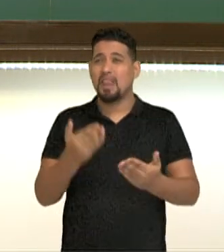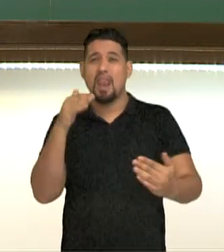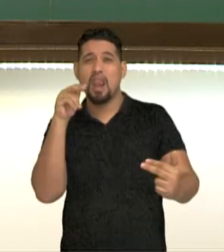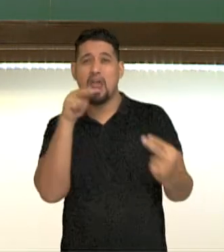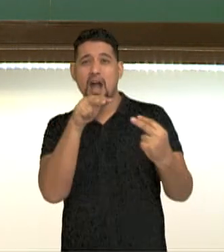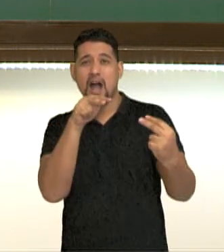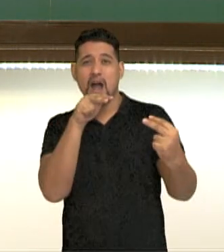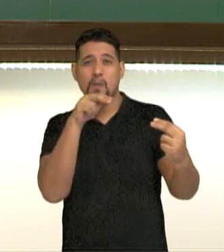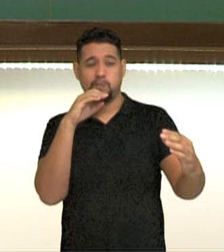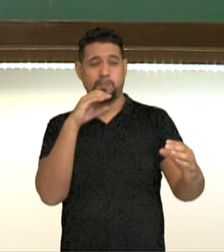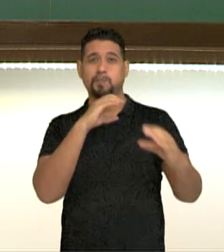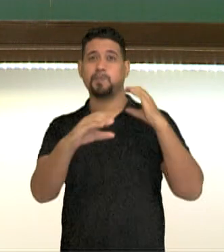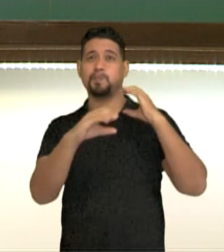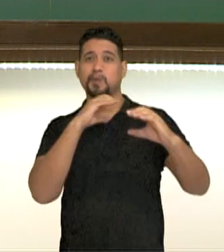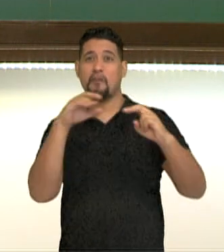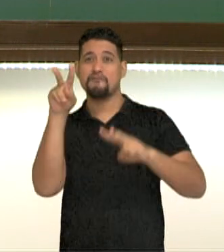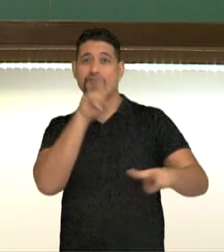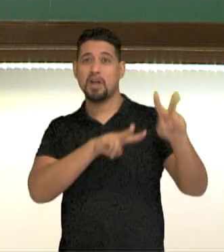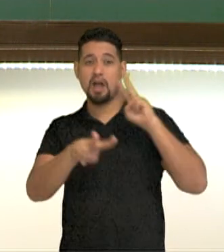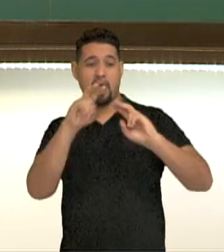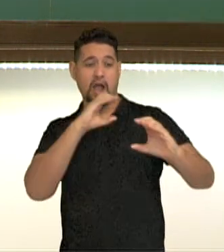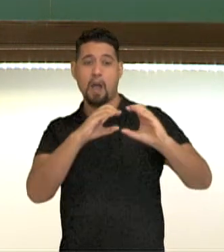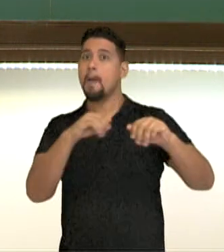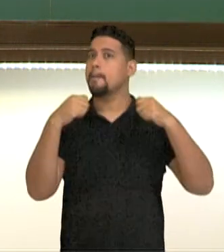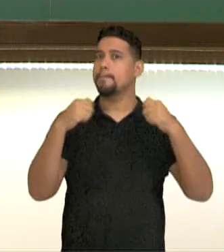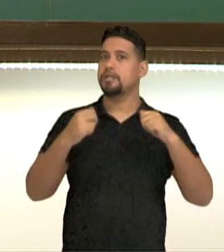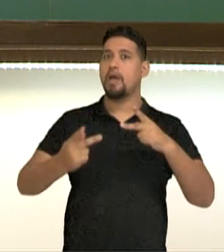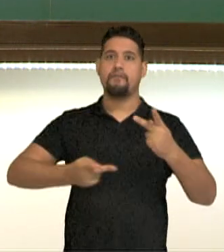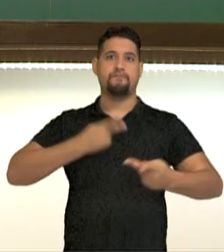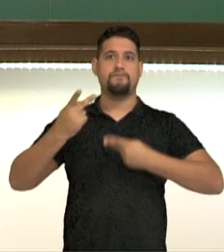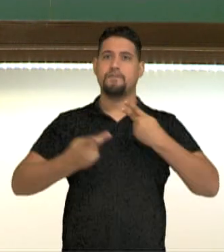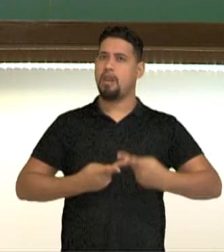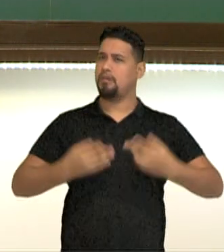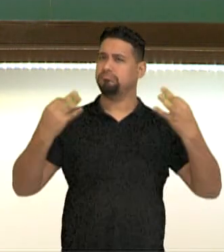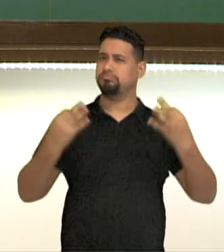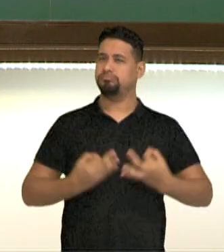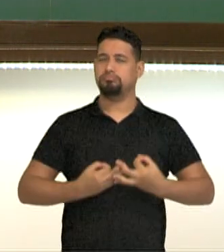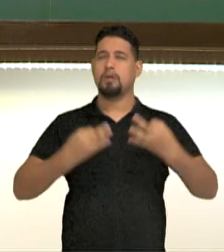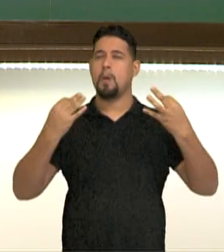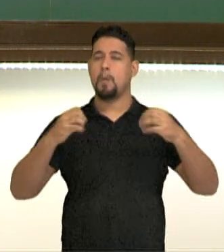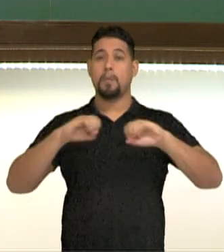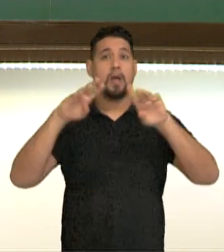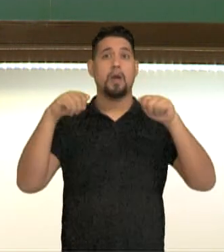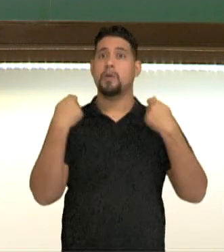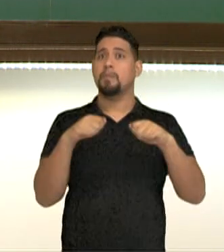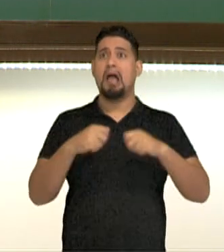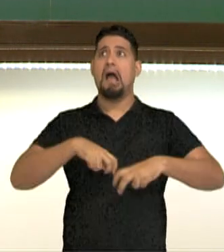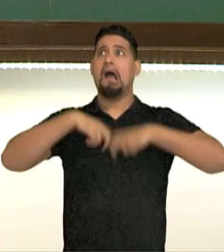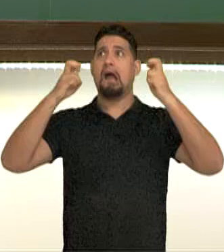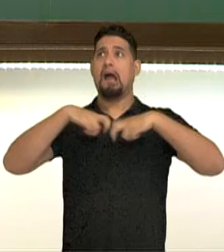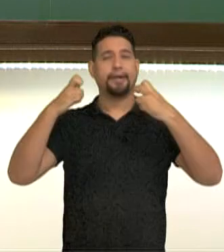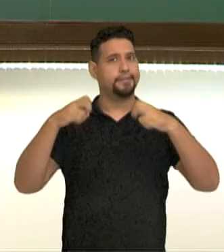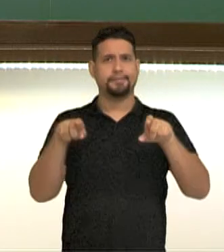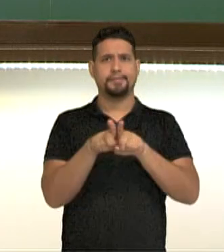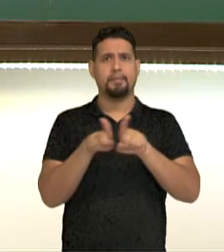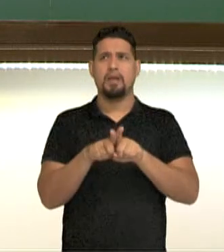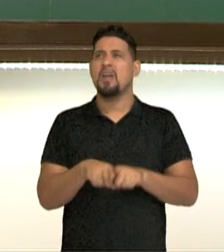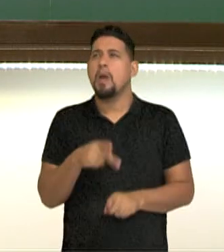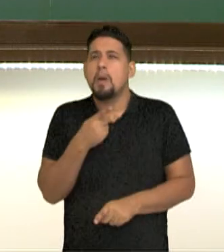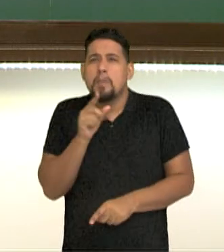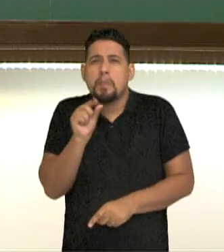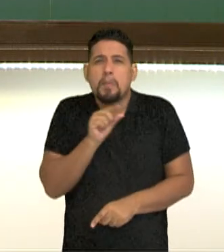Você precisa falar alto e claramente, claro, não gritando, mas não é para falar muito baixo. Você